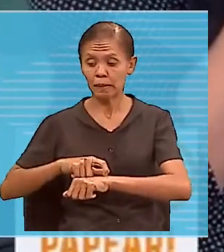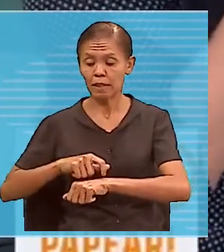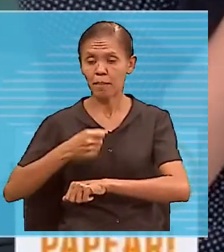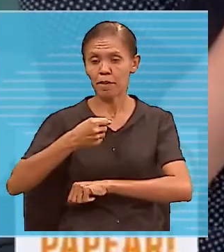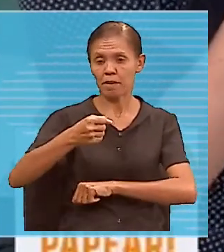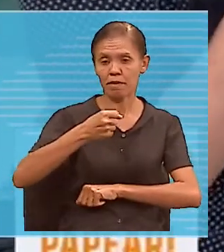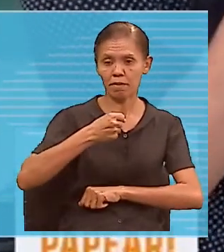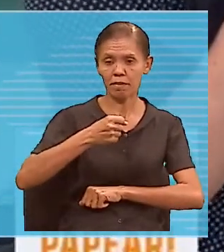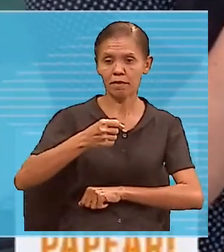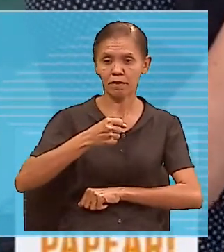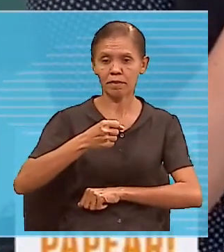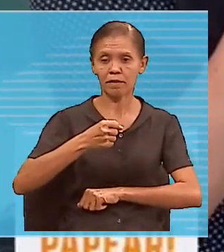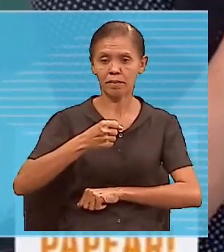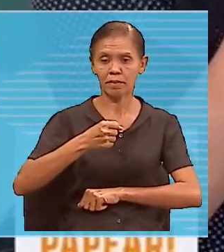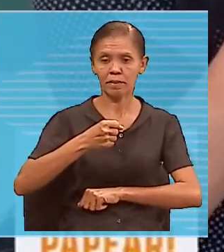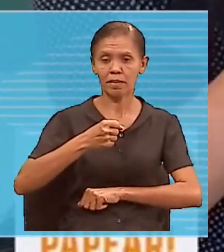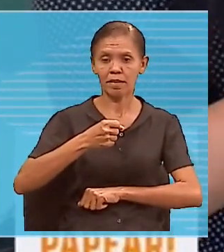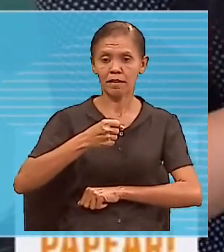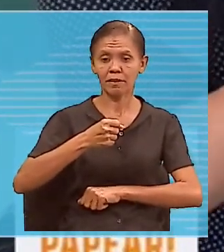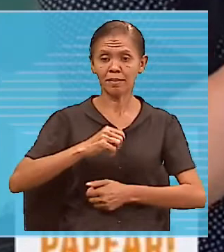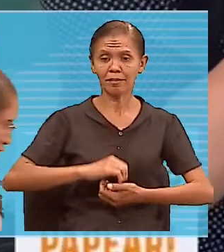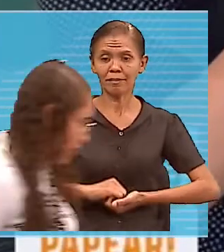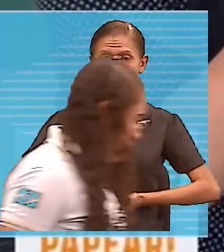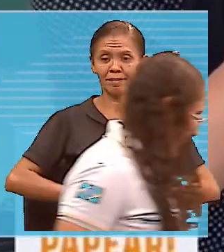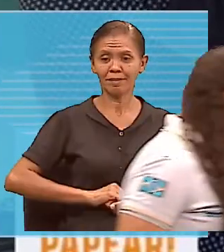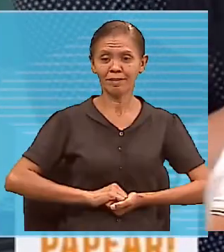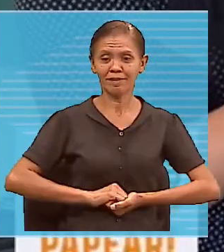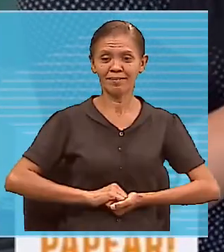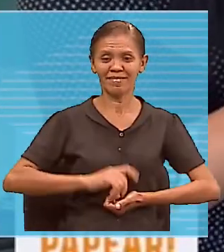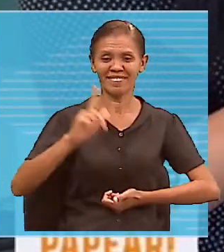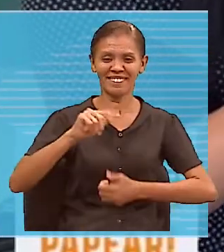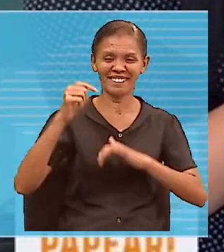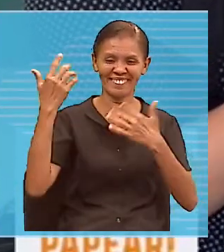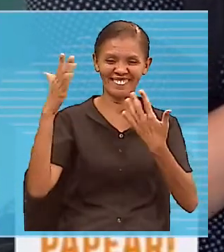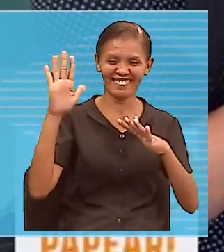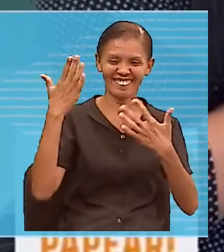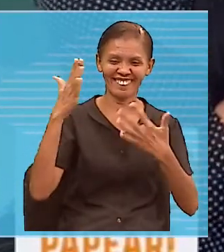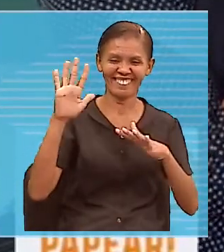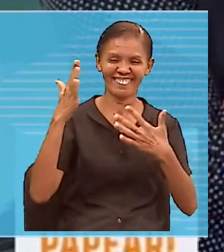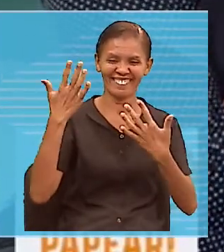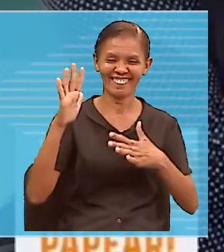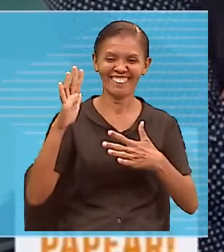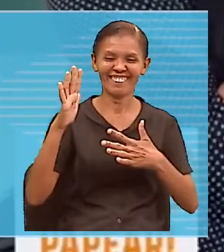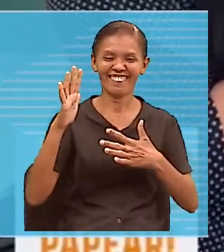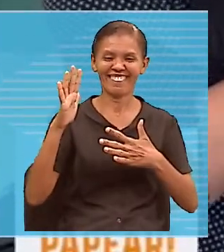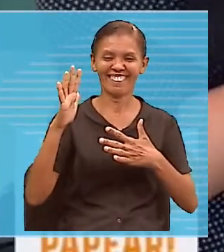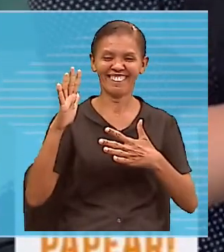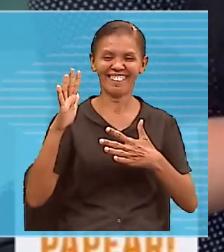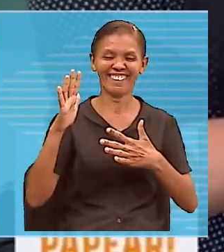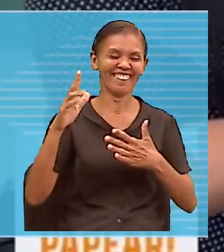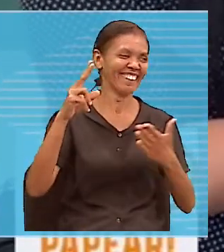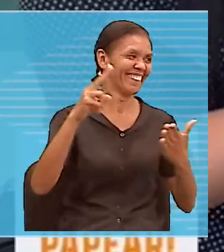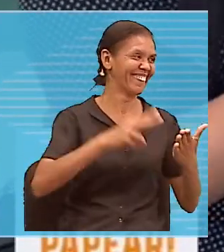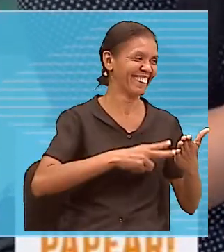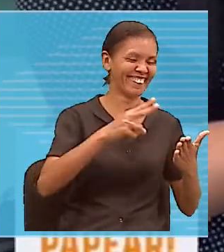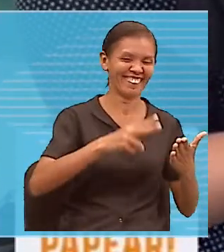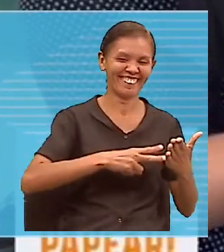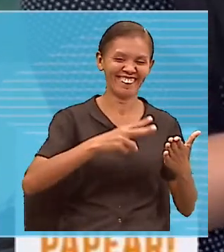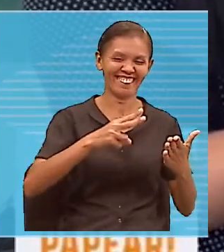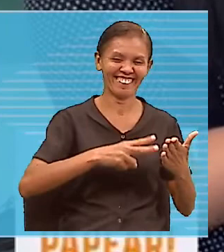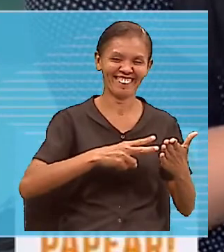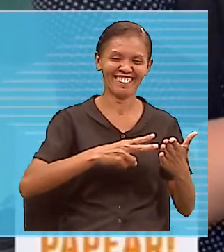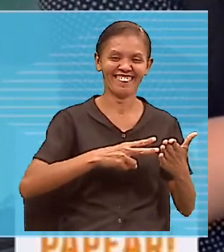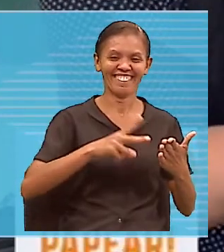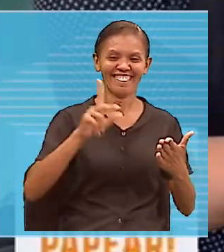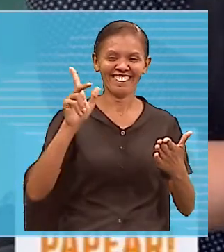essa iniciativa. A leitura, ela é fundamental. E eu só tenho a te parabenizar. A gente fica muito feliz